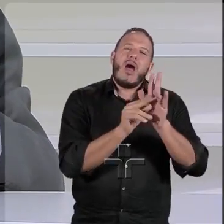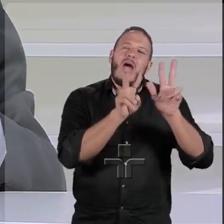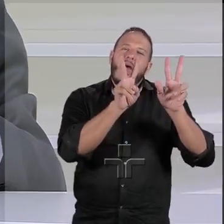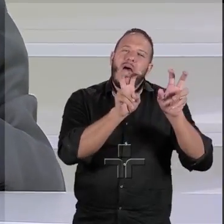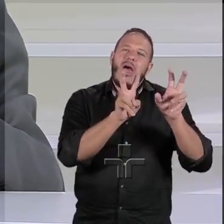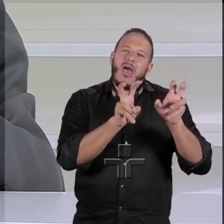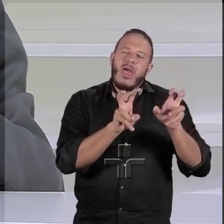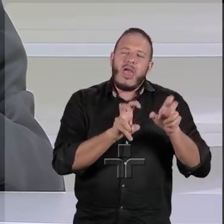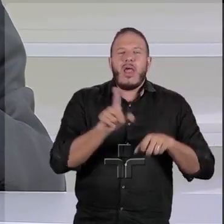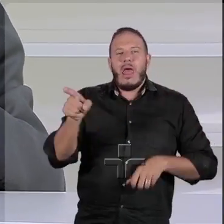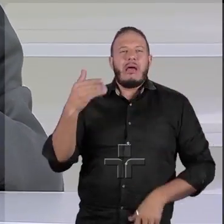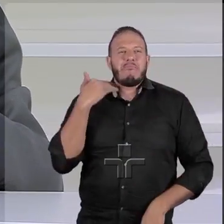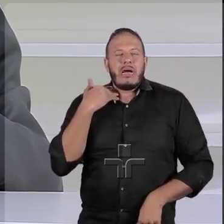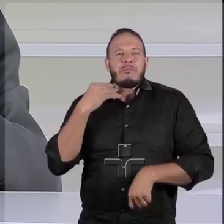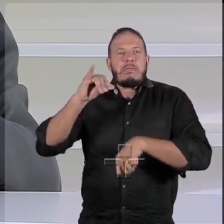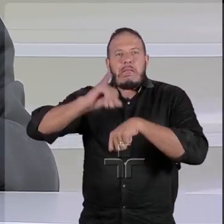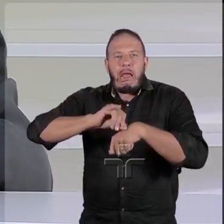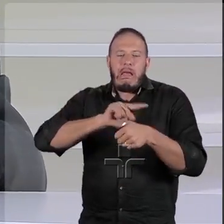do Banco Central,